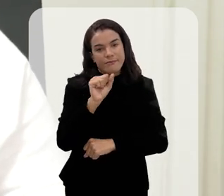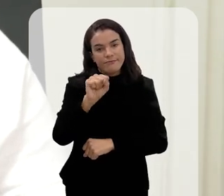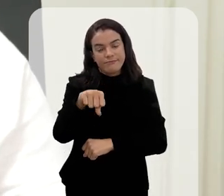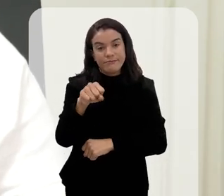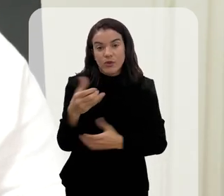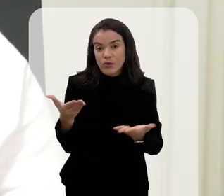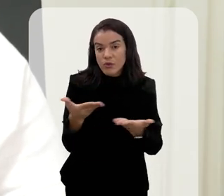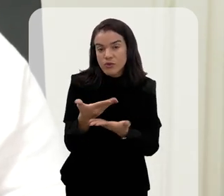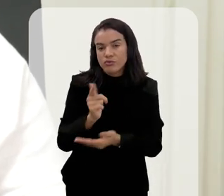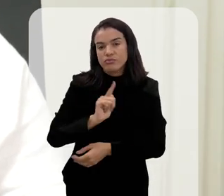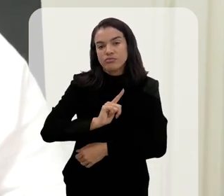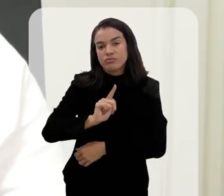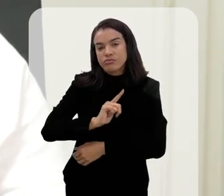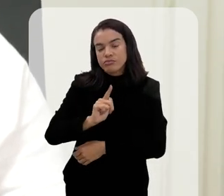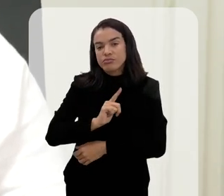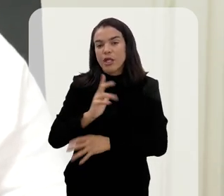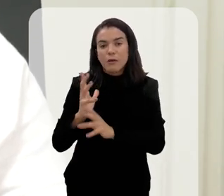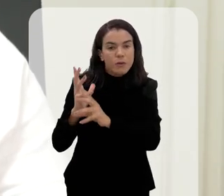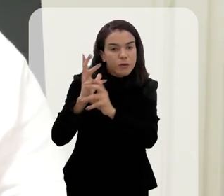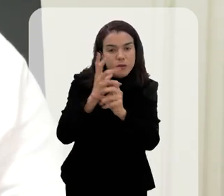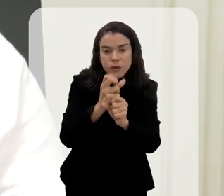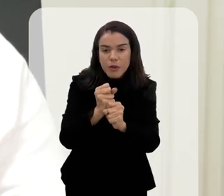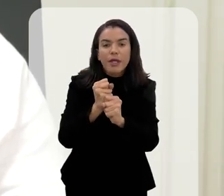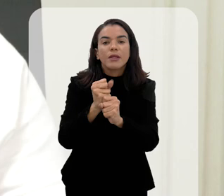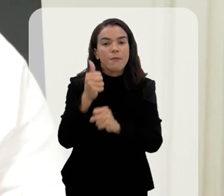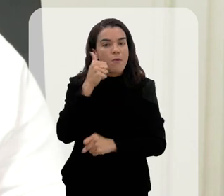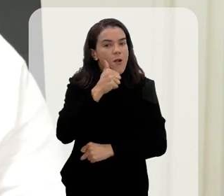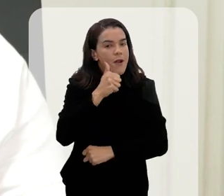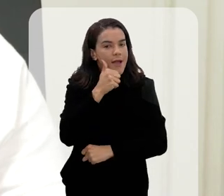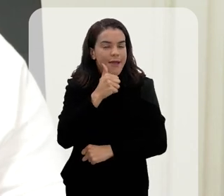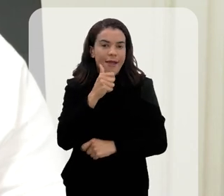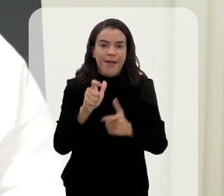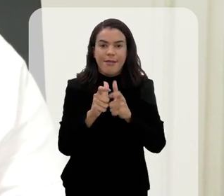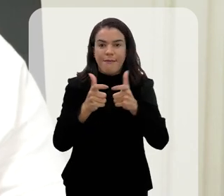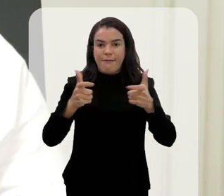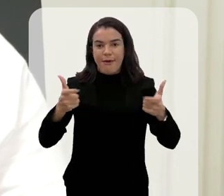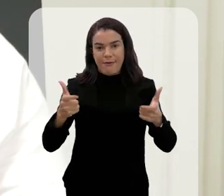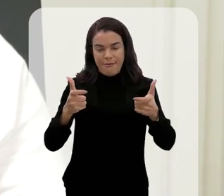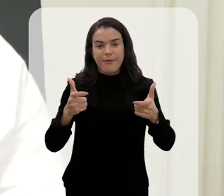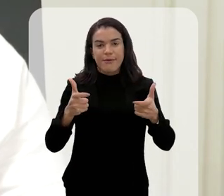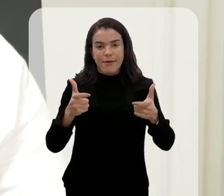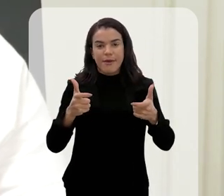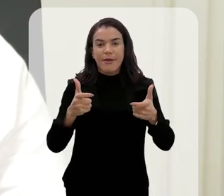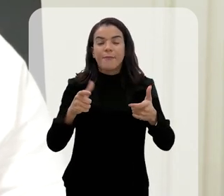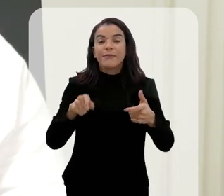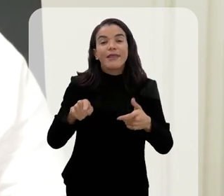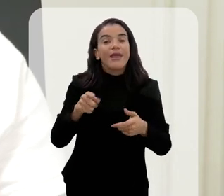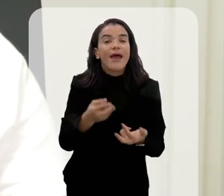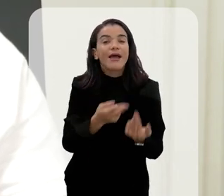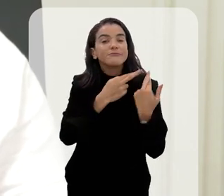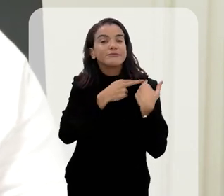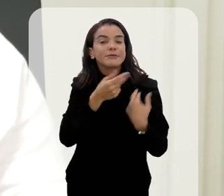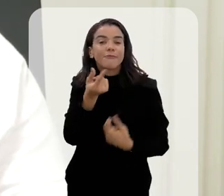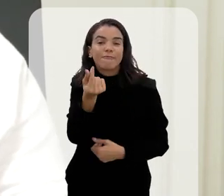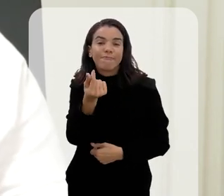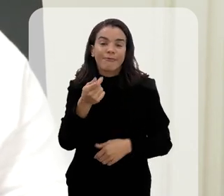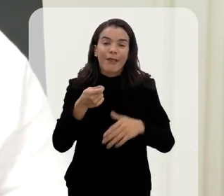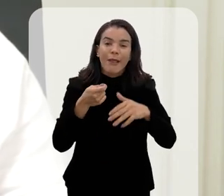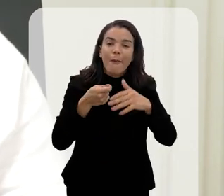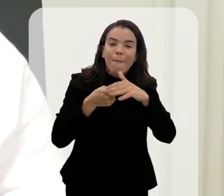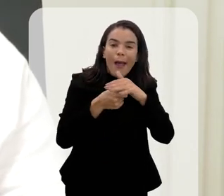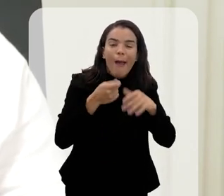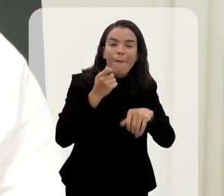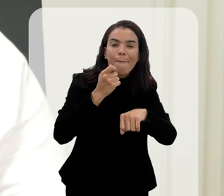mulheres, né? Então, a gente hoje tem um contingente muito grande de mulheres que, na sua grande maioria, são as provedoras